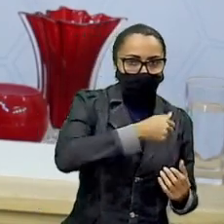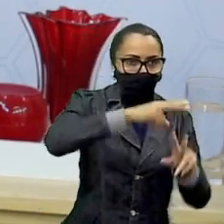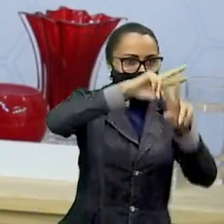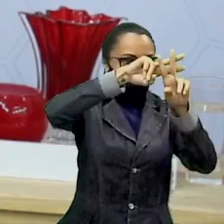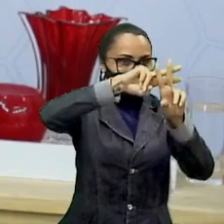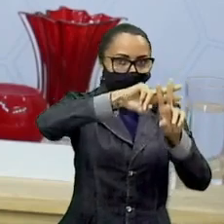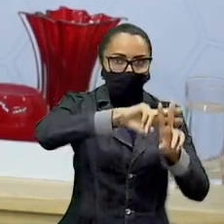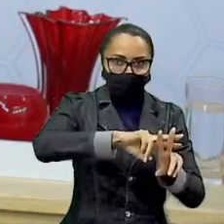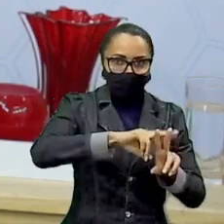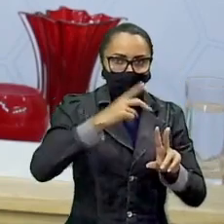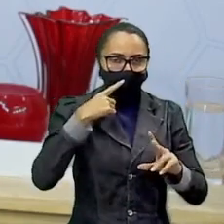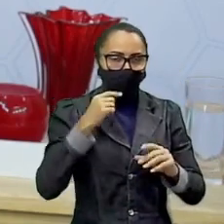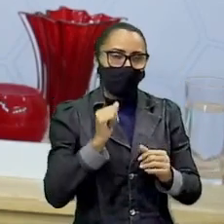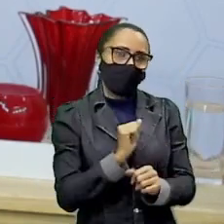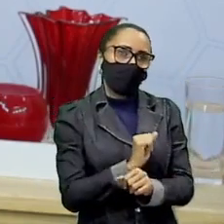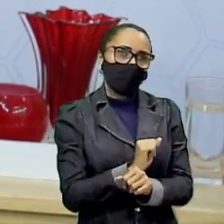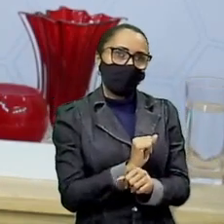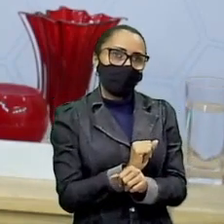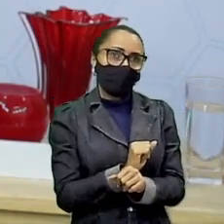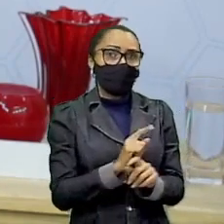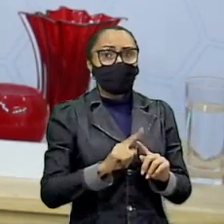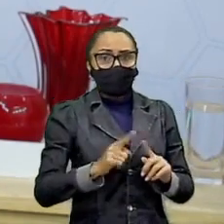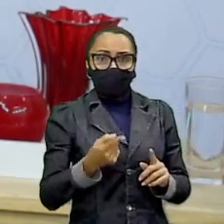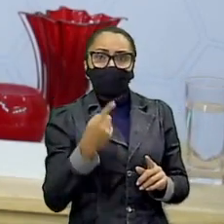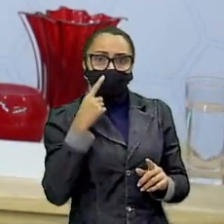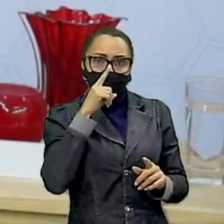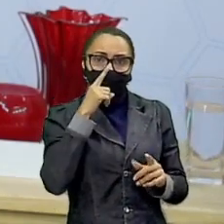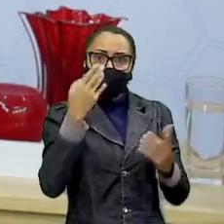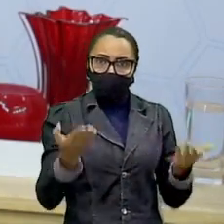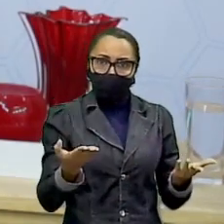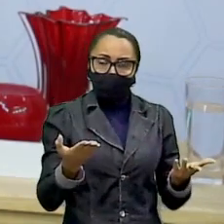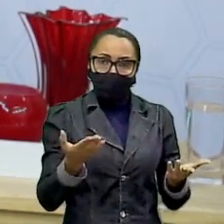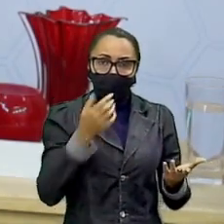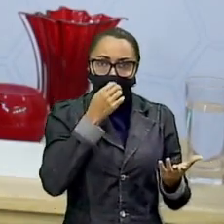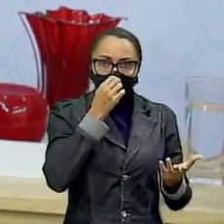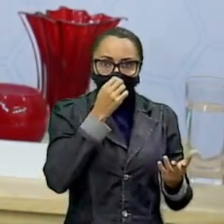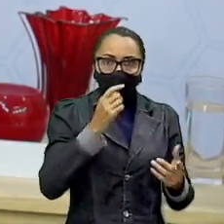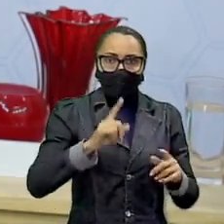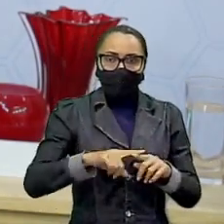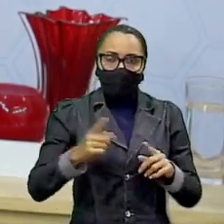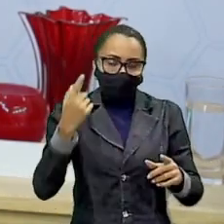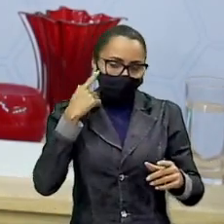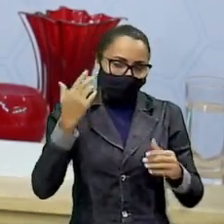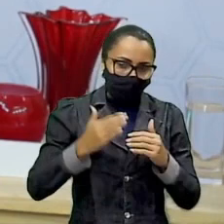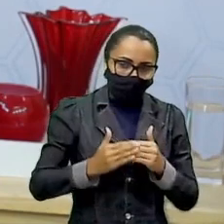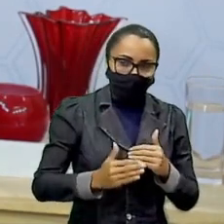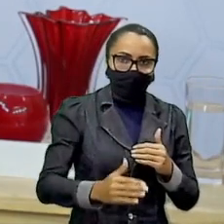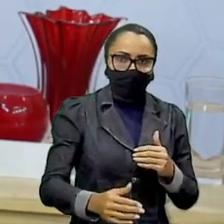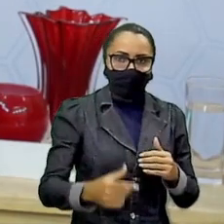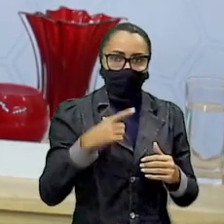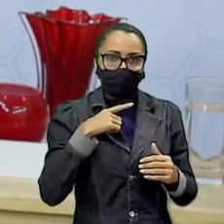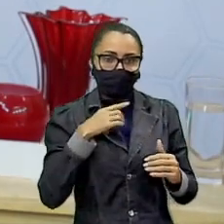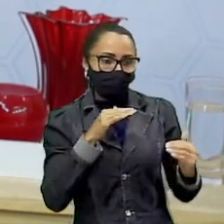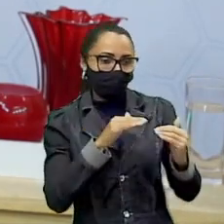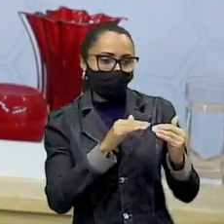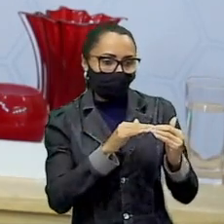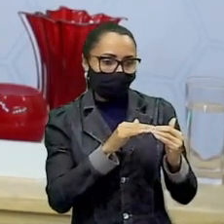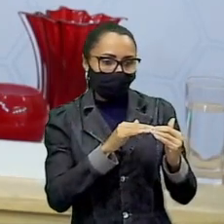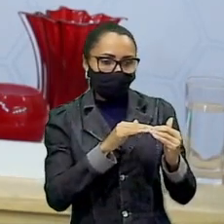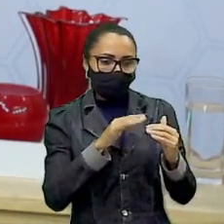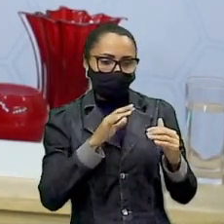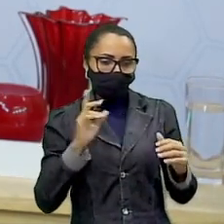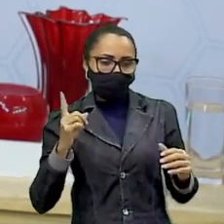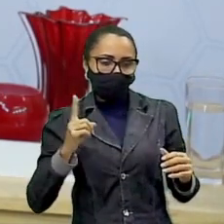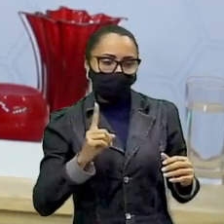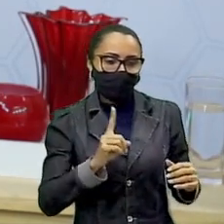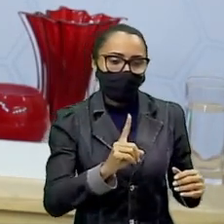ele tá lá, quietinho, mas é perigoso. Mas o risco, ele vai se dar a partir de eu ter contato com aquele leão,